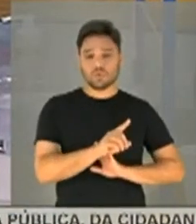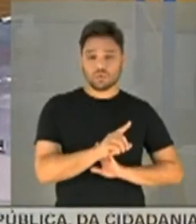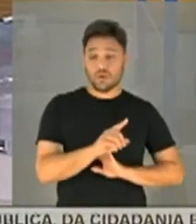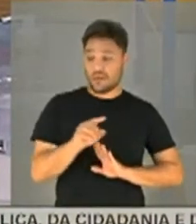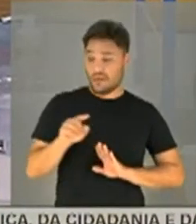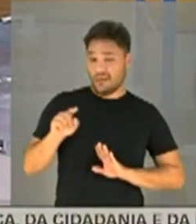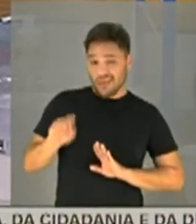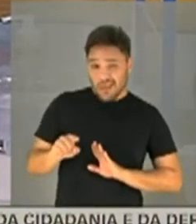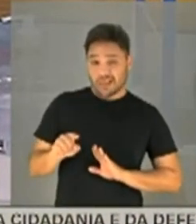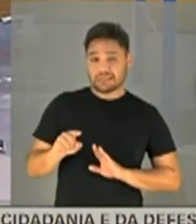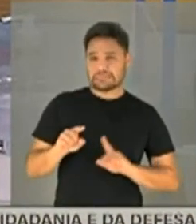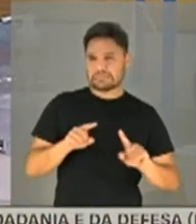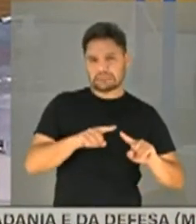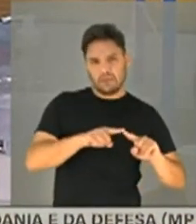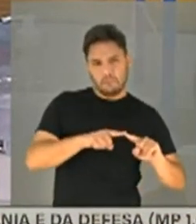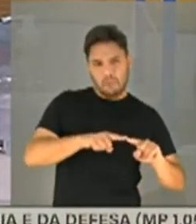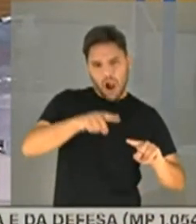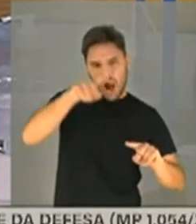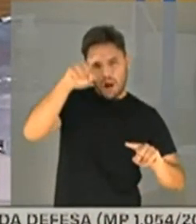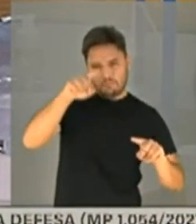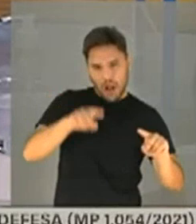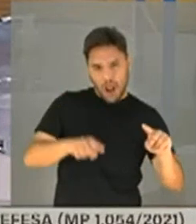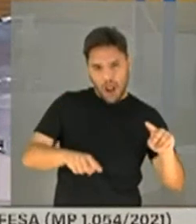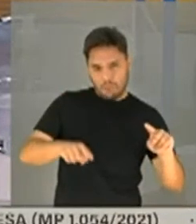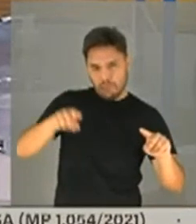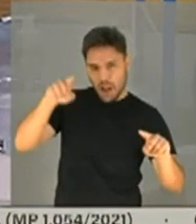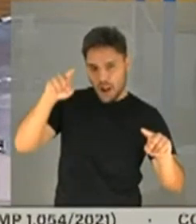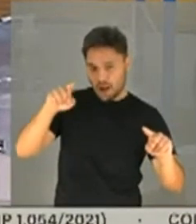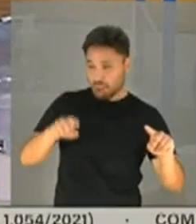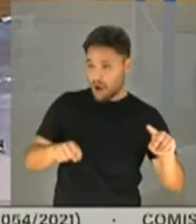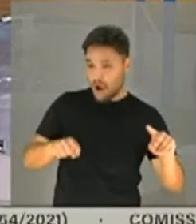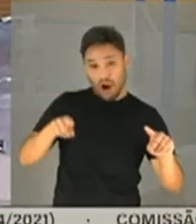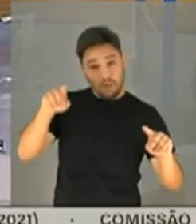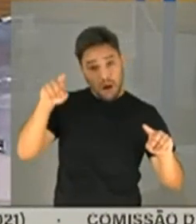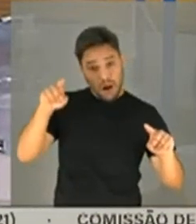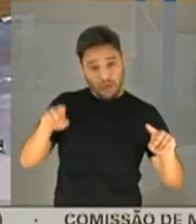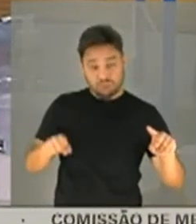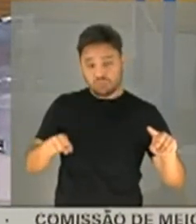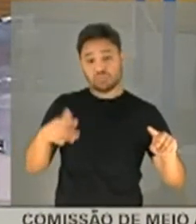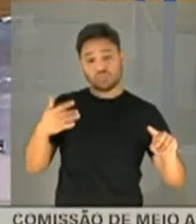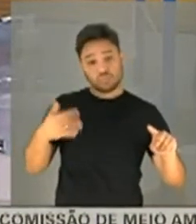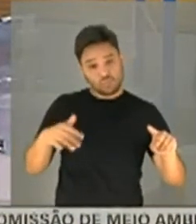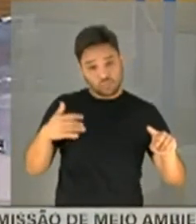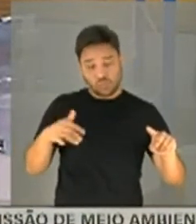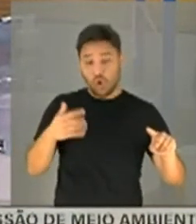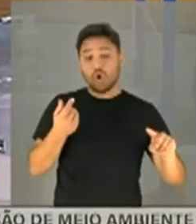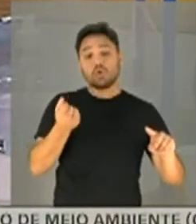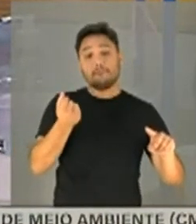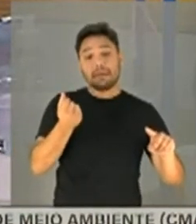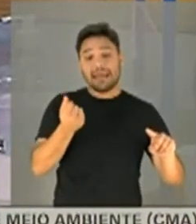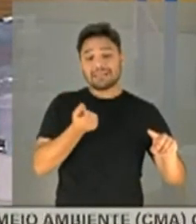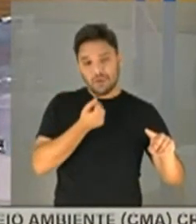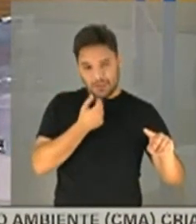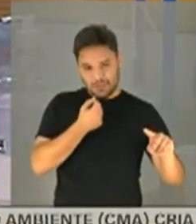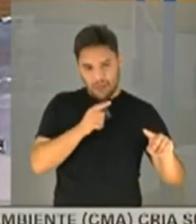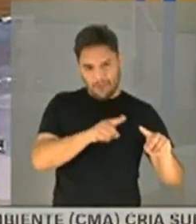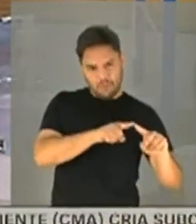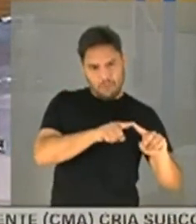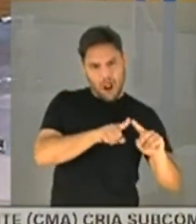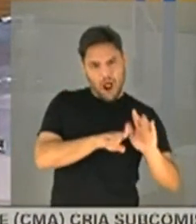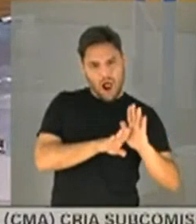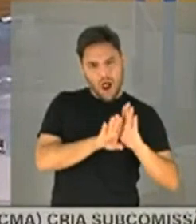esses picos que o senhor revelou aqui, estratosféricos do preço desse medicamento